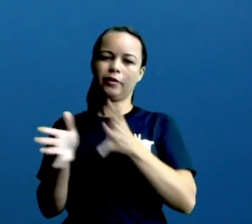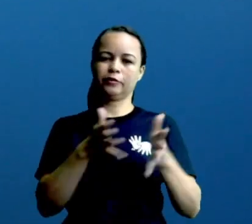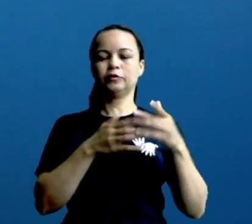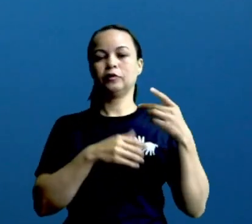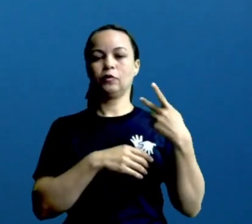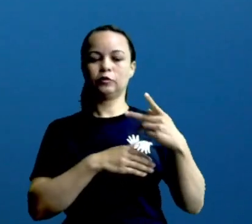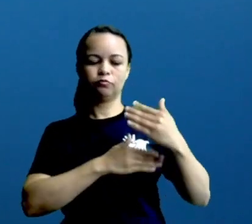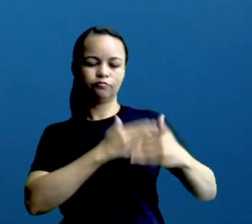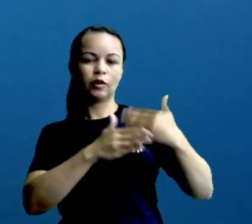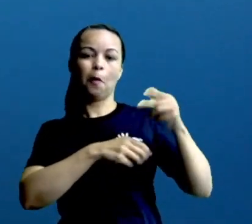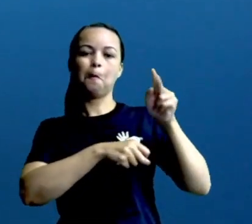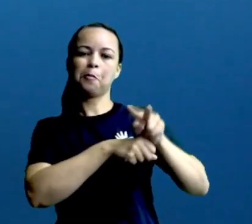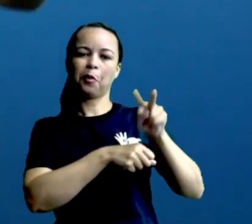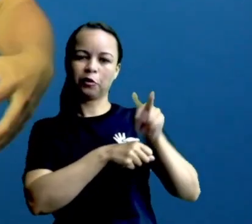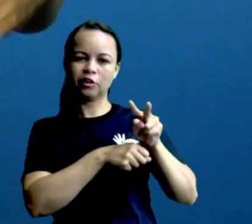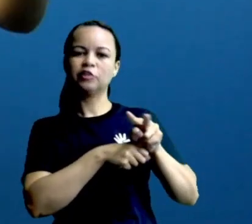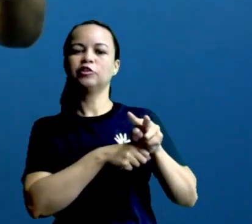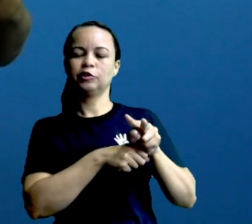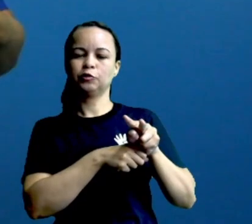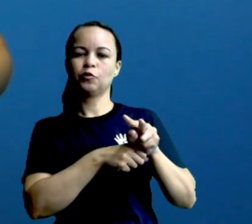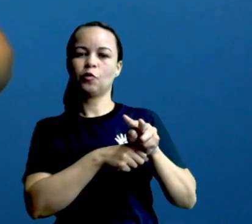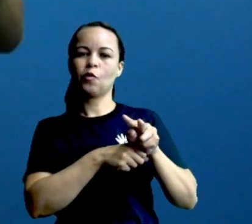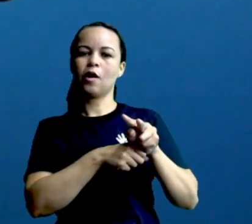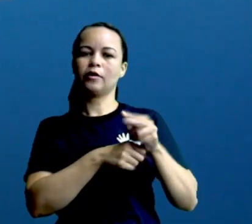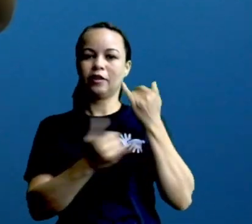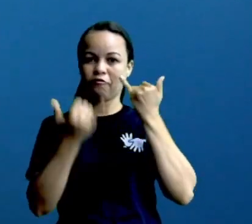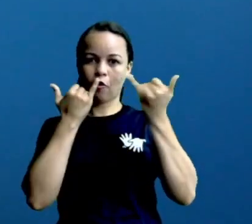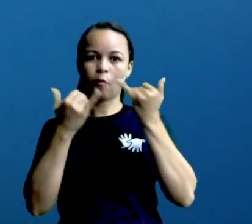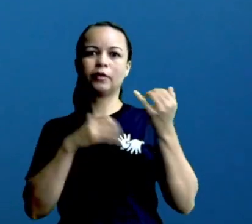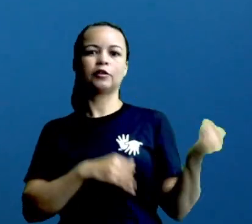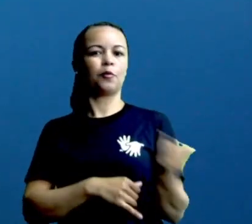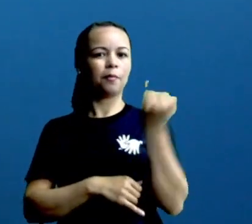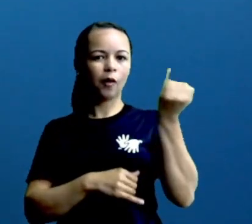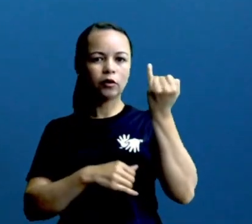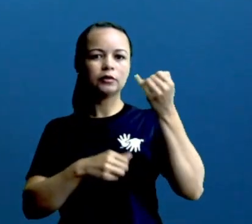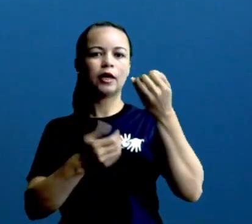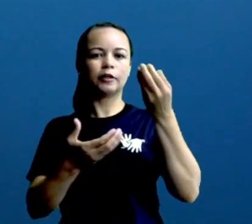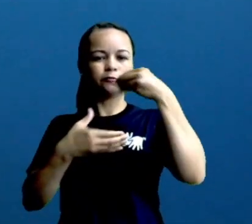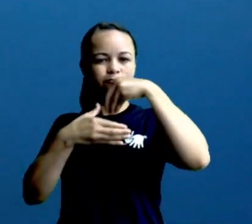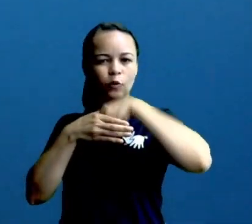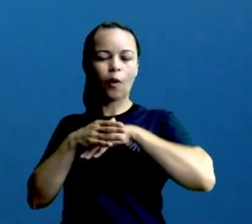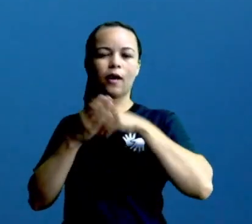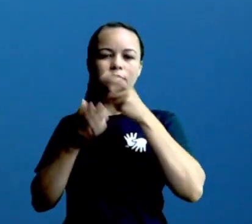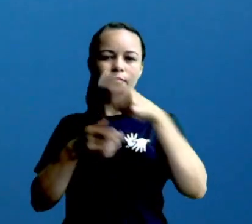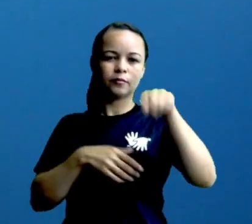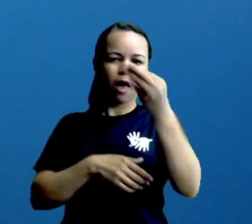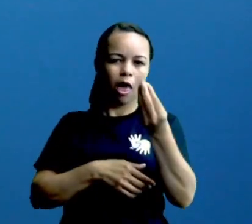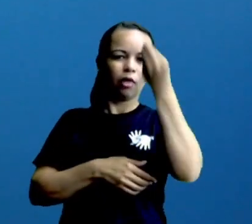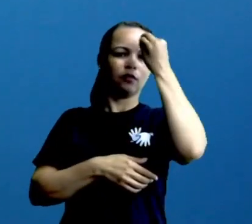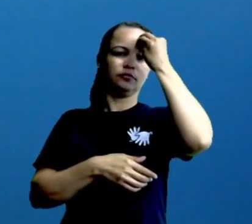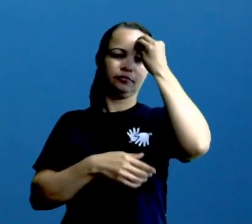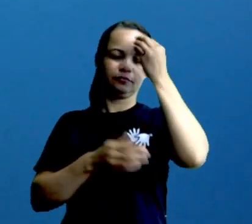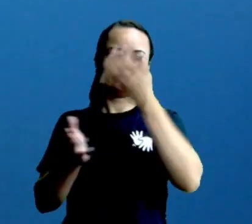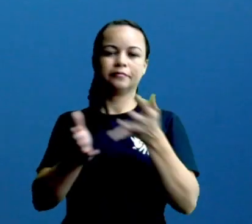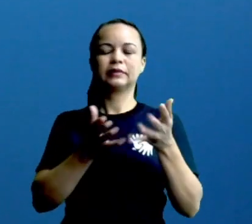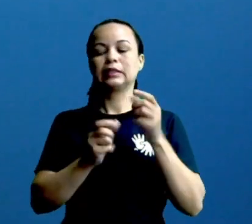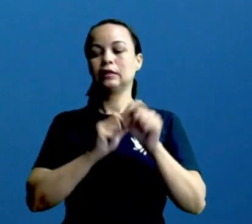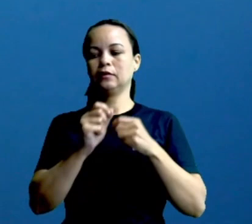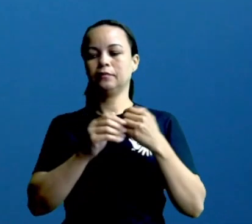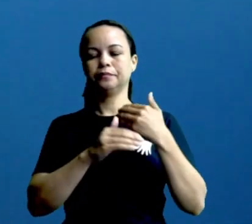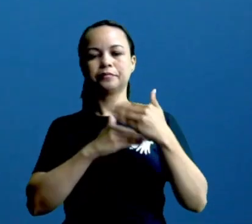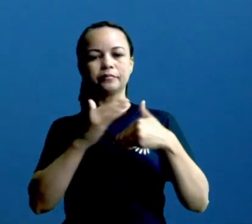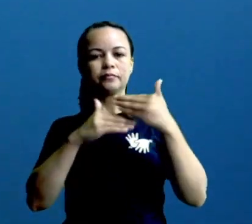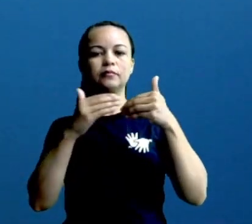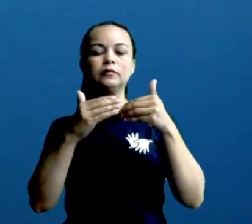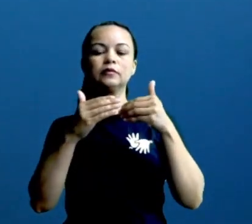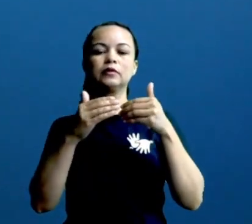embrião protegido. Guarda essa informação, Paquito e Paquita do meu coração. Um embrião multicelular